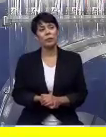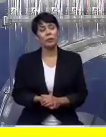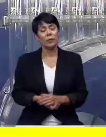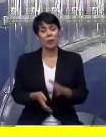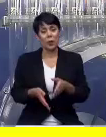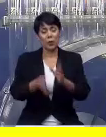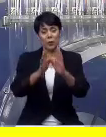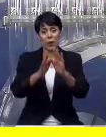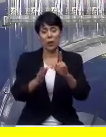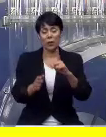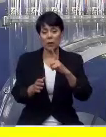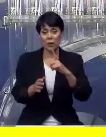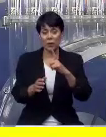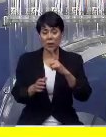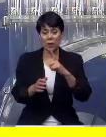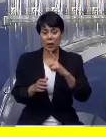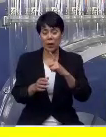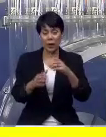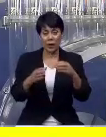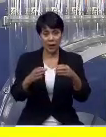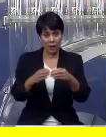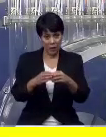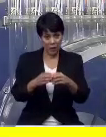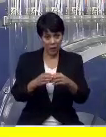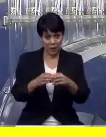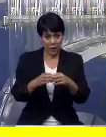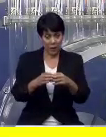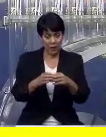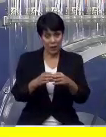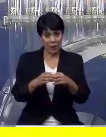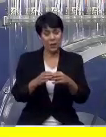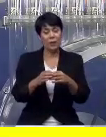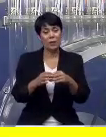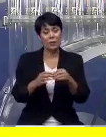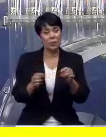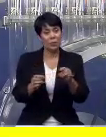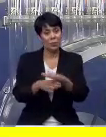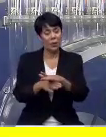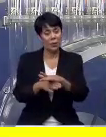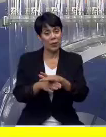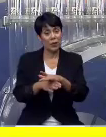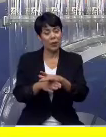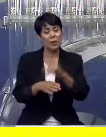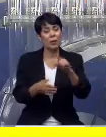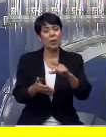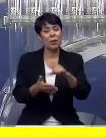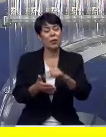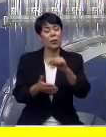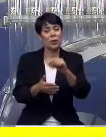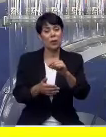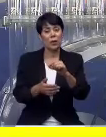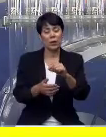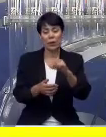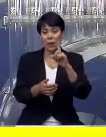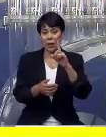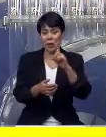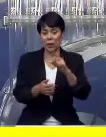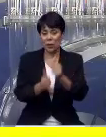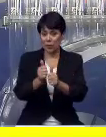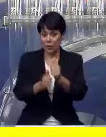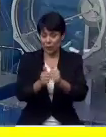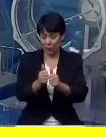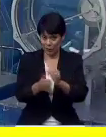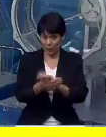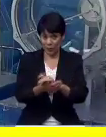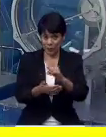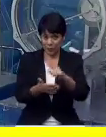suporte acima, temos as bolas numeradas de 0 a 80, necessárias ao sorteio da Time